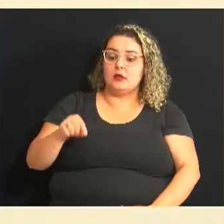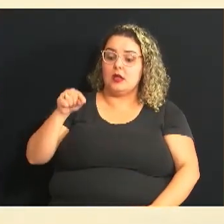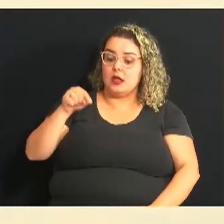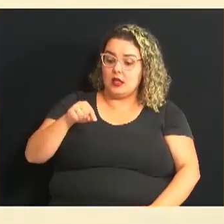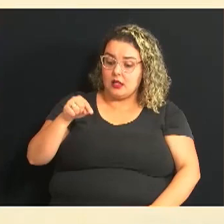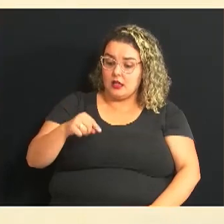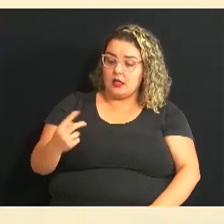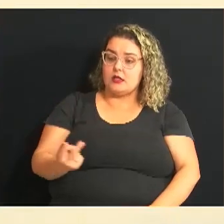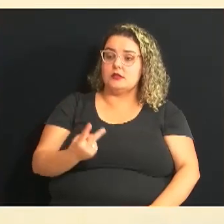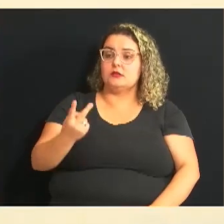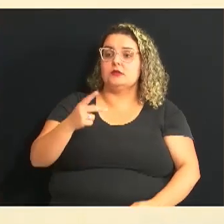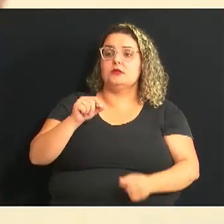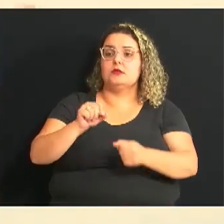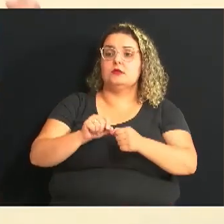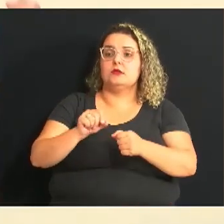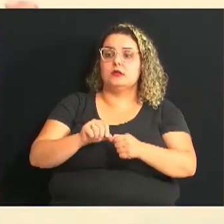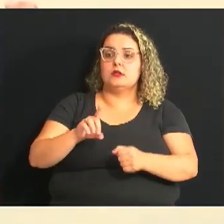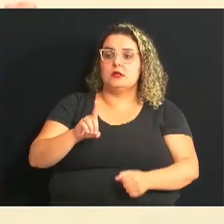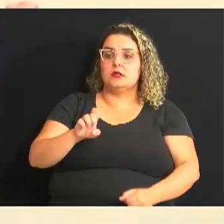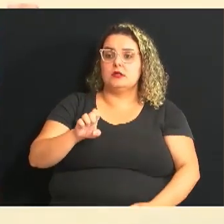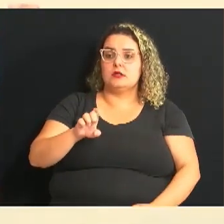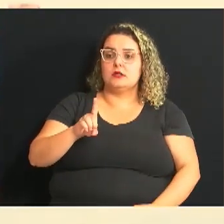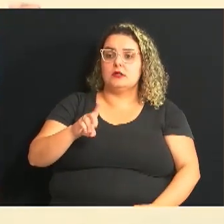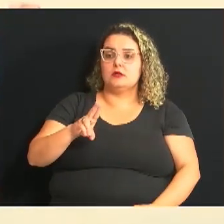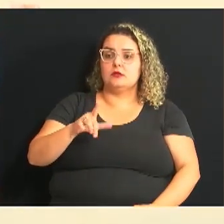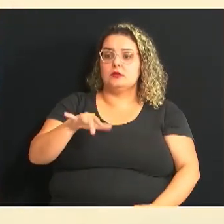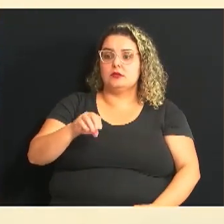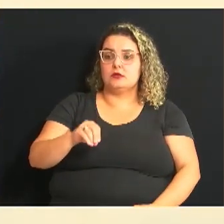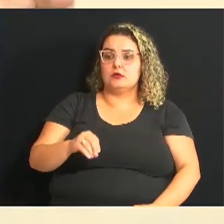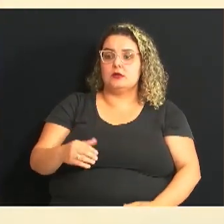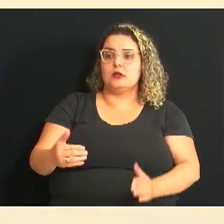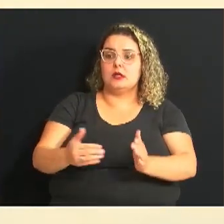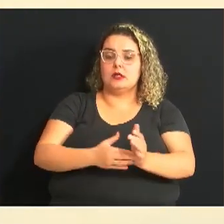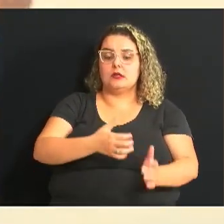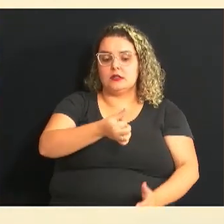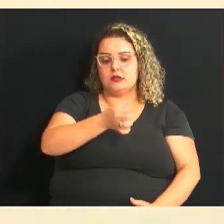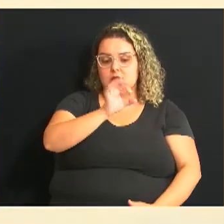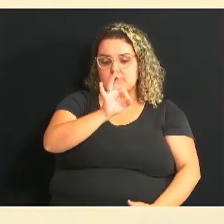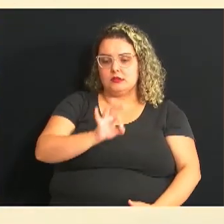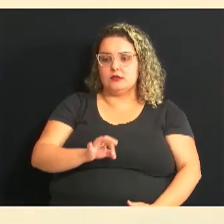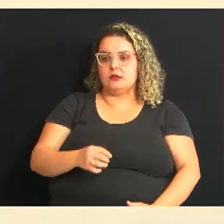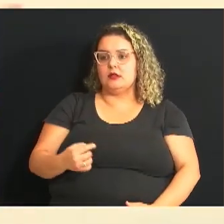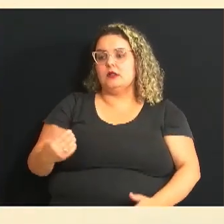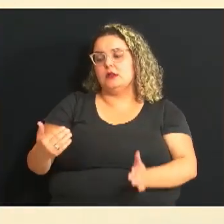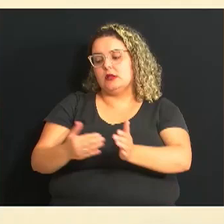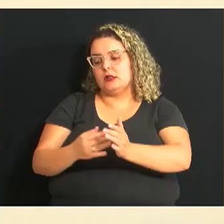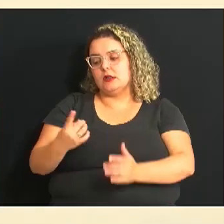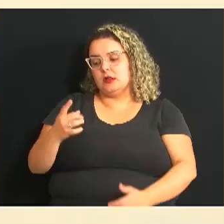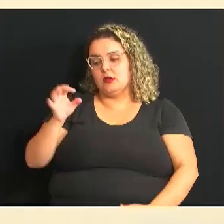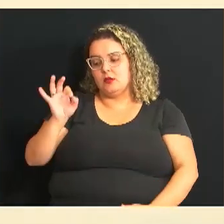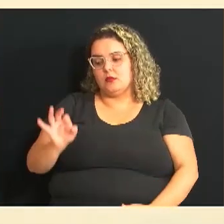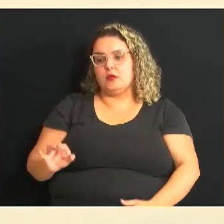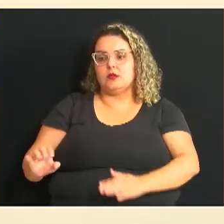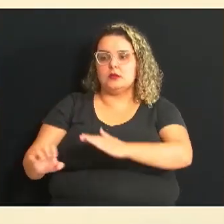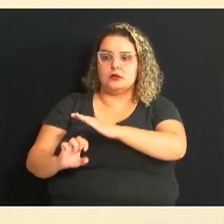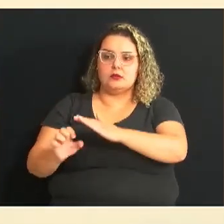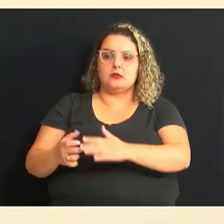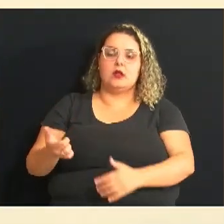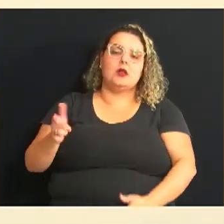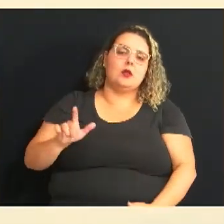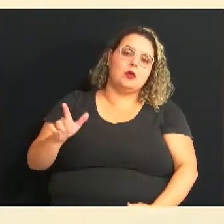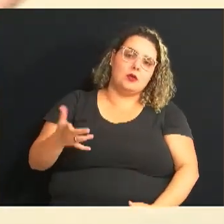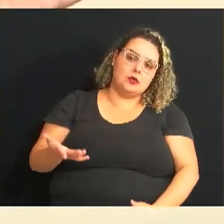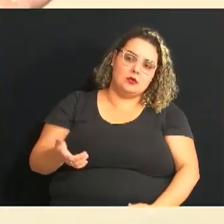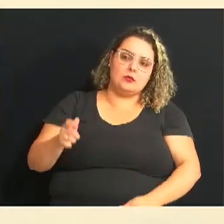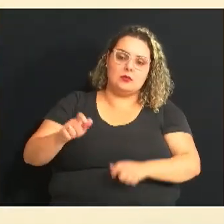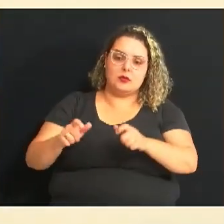que você faz a dedução de até 6% pessoa física e até 1% pessoa jurídica. Lógico, a declaração de pessoa